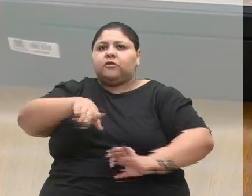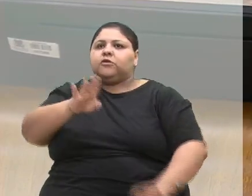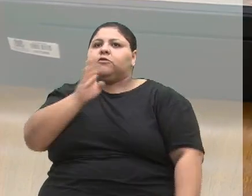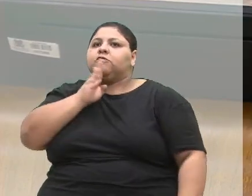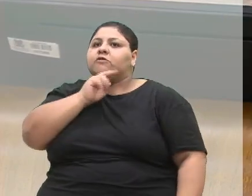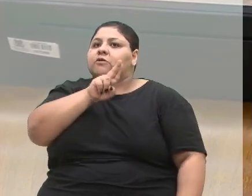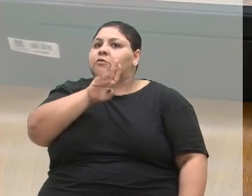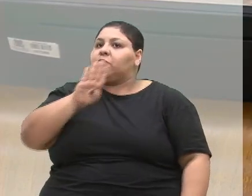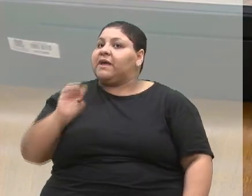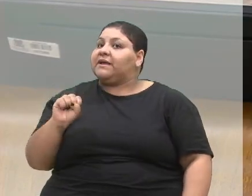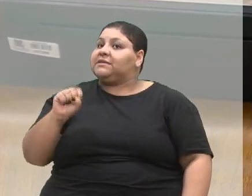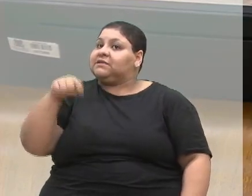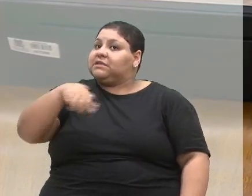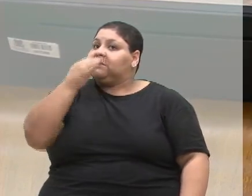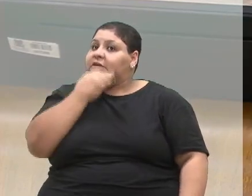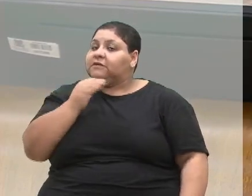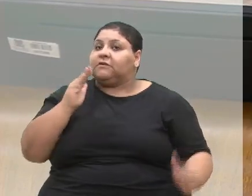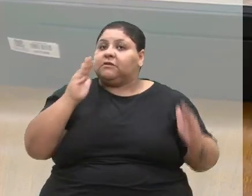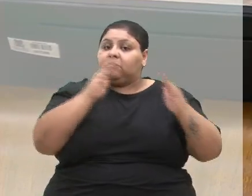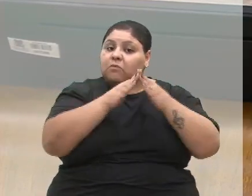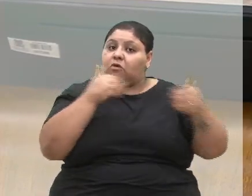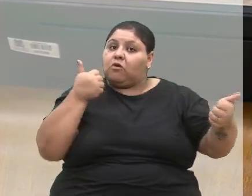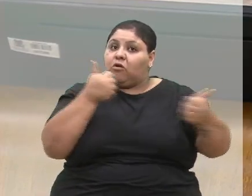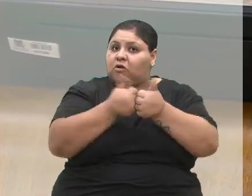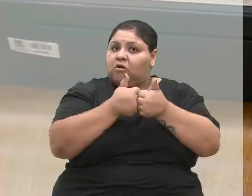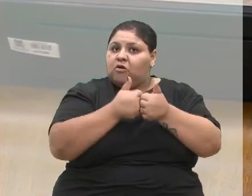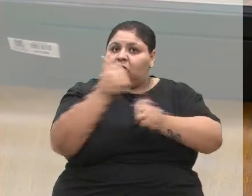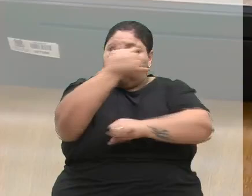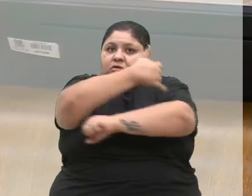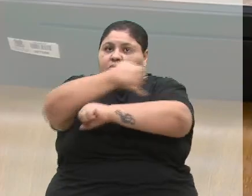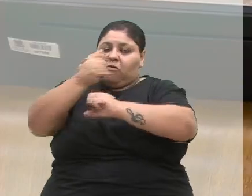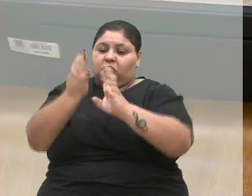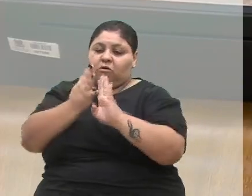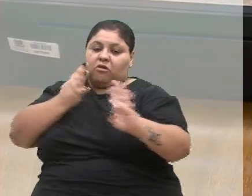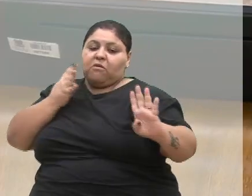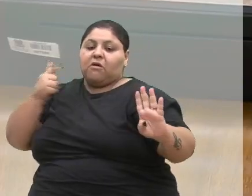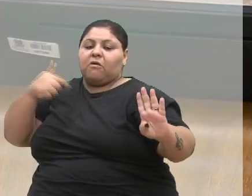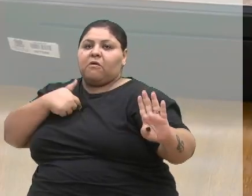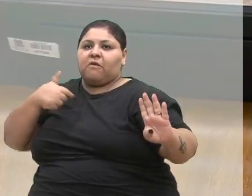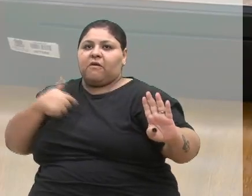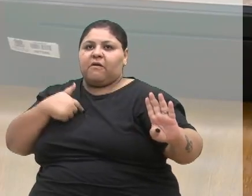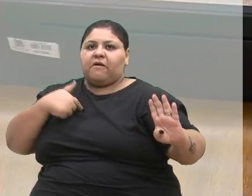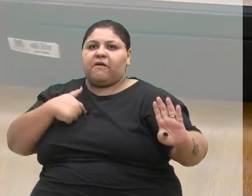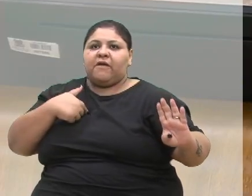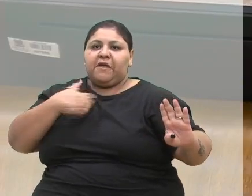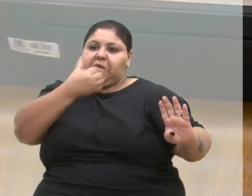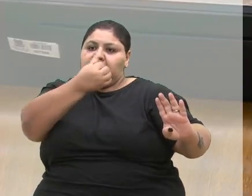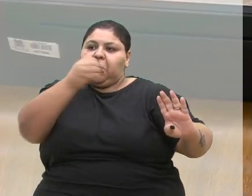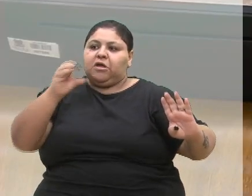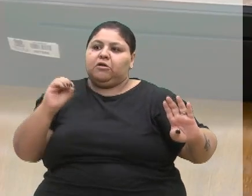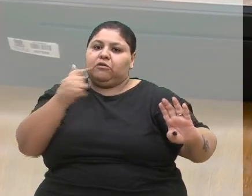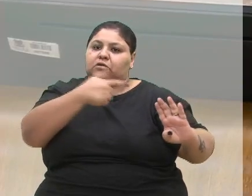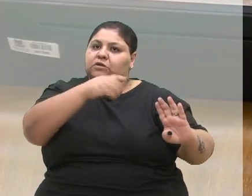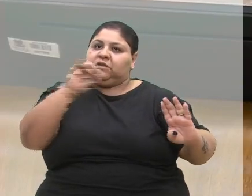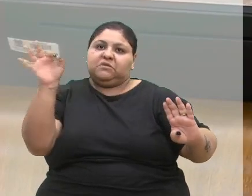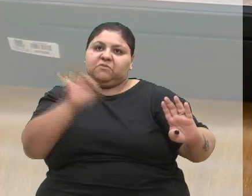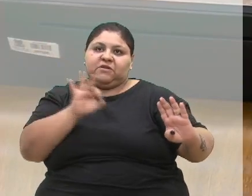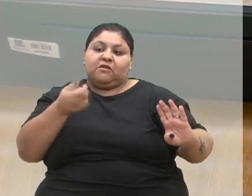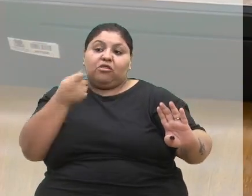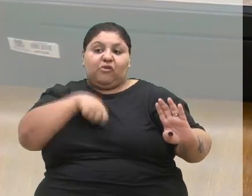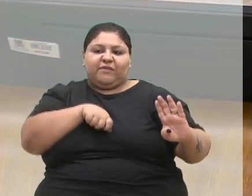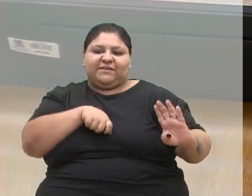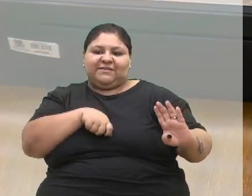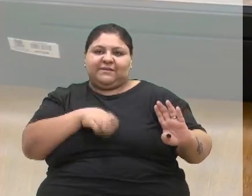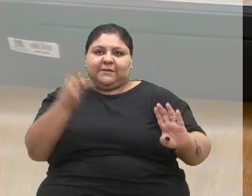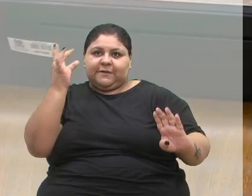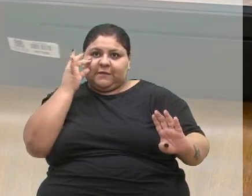de Caxias. Eu moro do lado de uma e quando eu passo na fila eu tenho certeza que 60%, 70% não precisa estar lá.